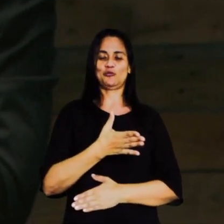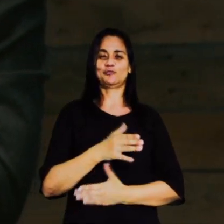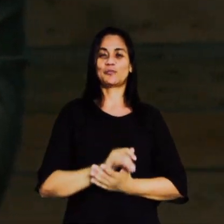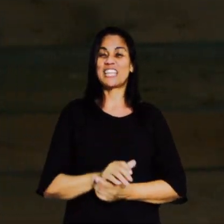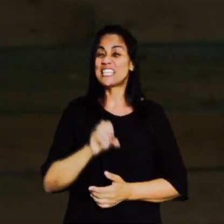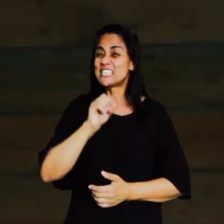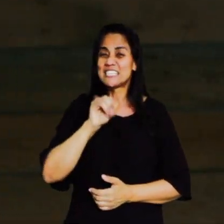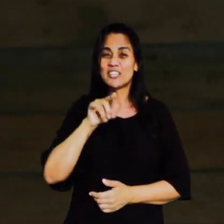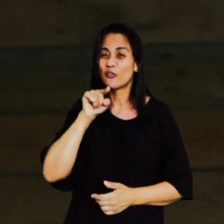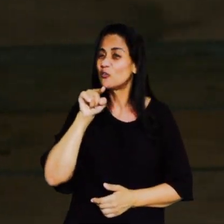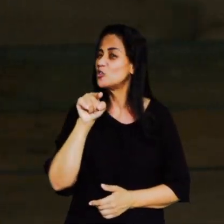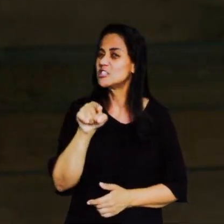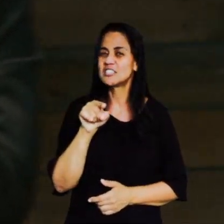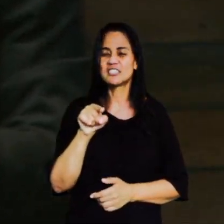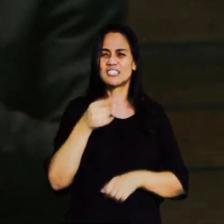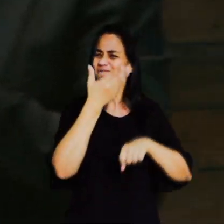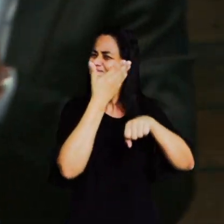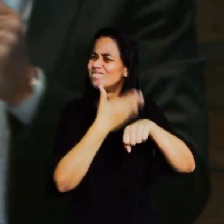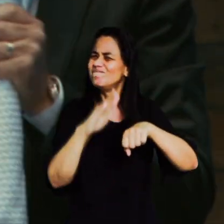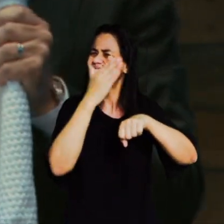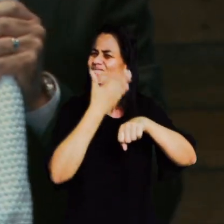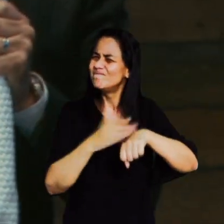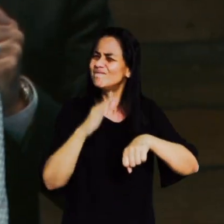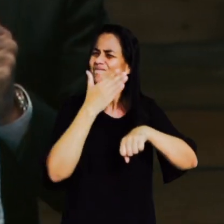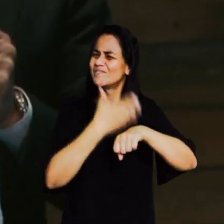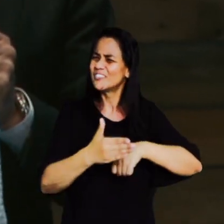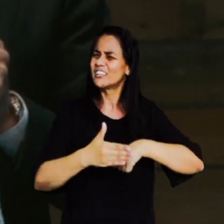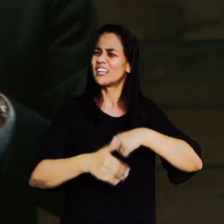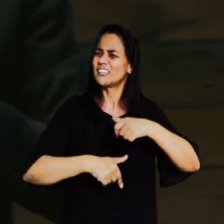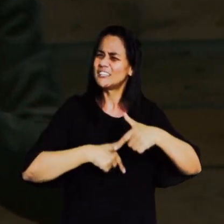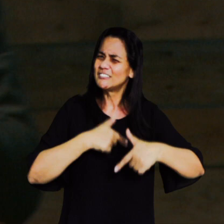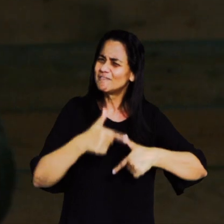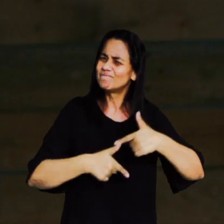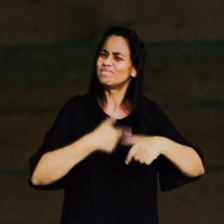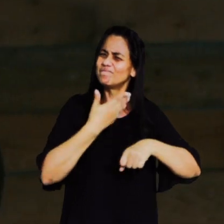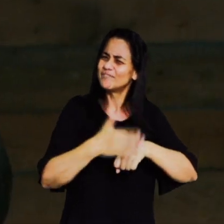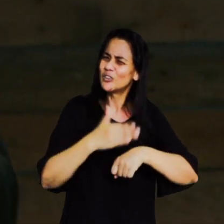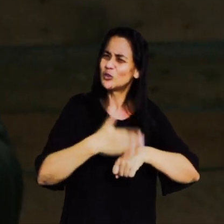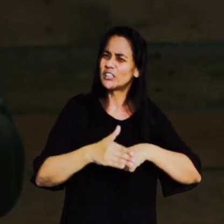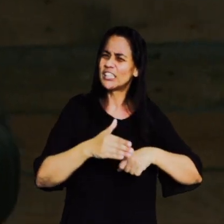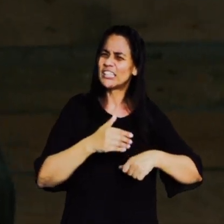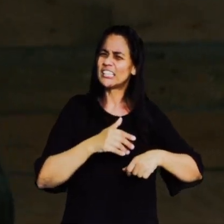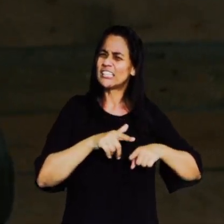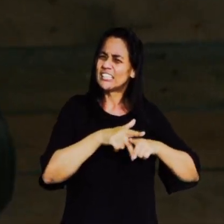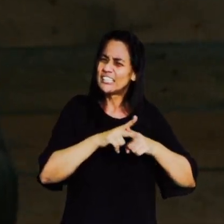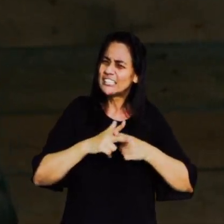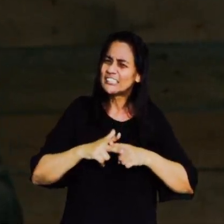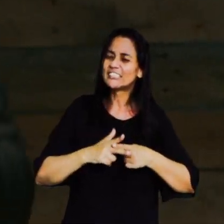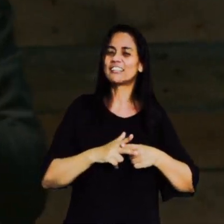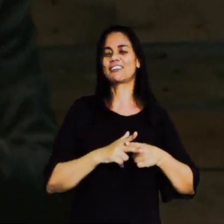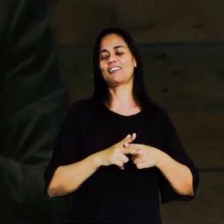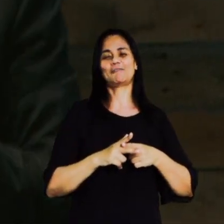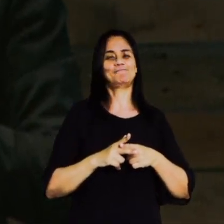fizer fisioterapia depois de uma cirurgia, a cirurgia não